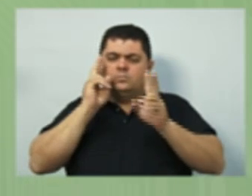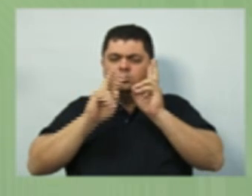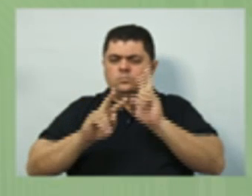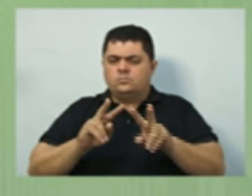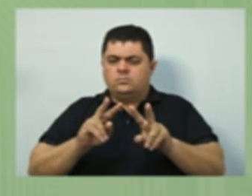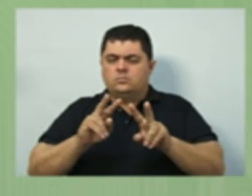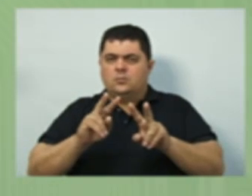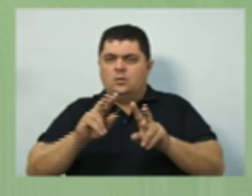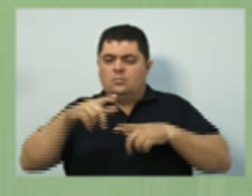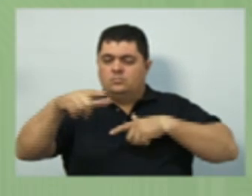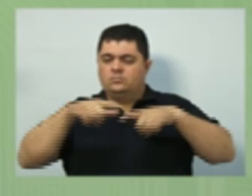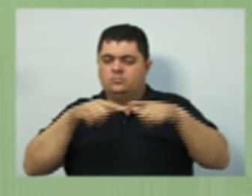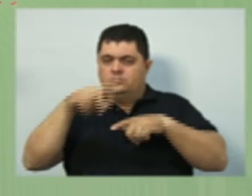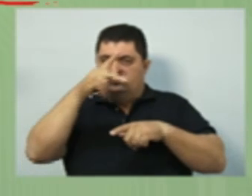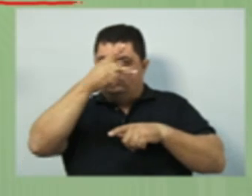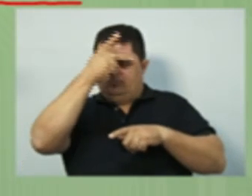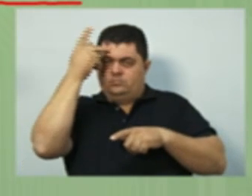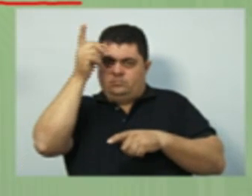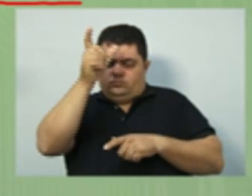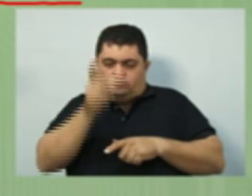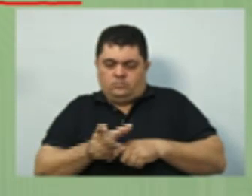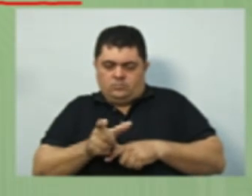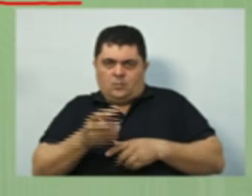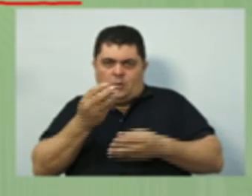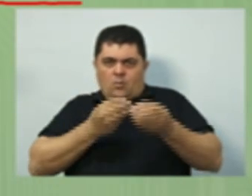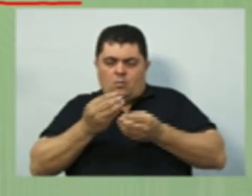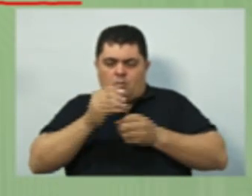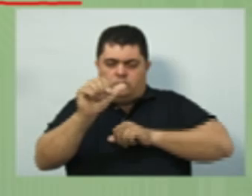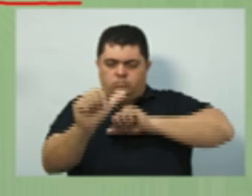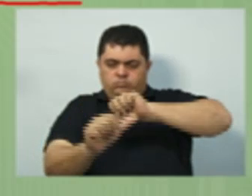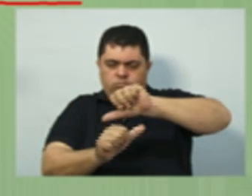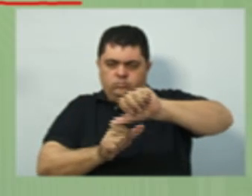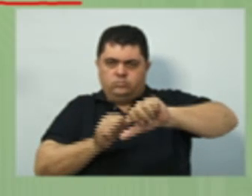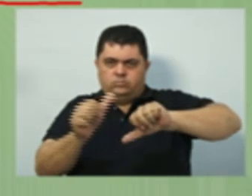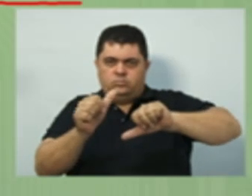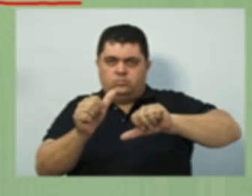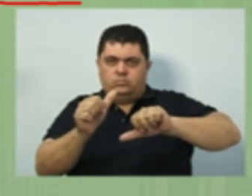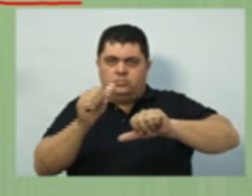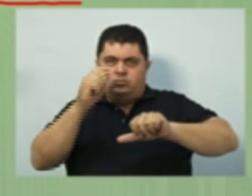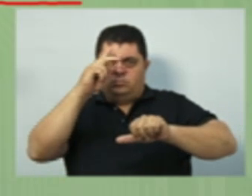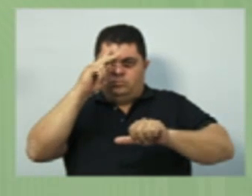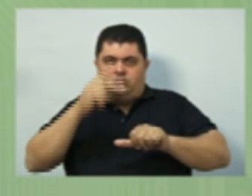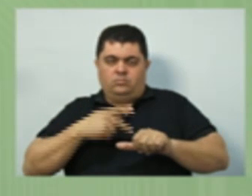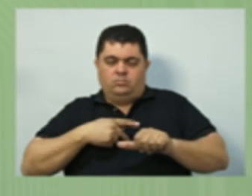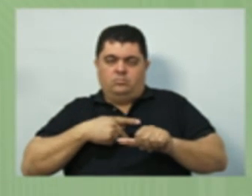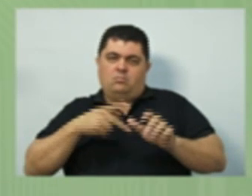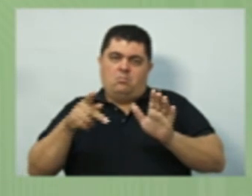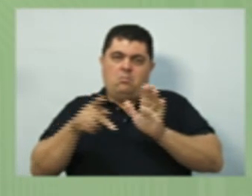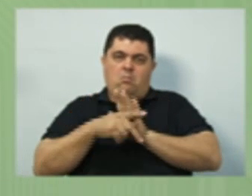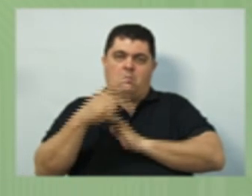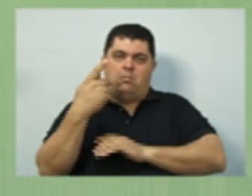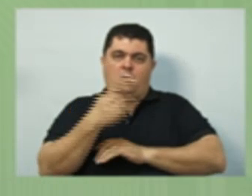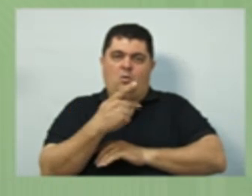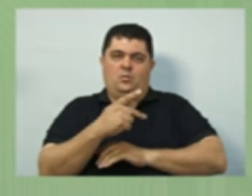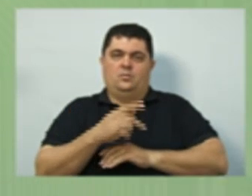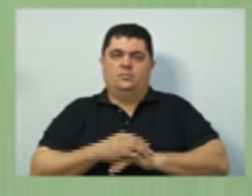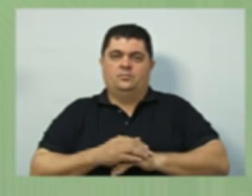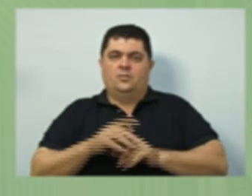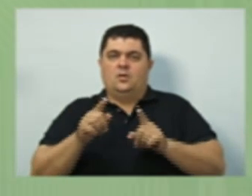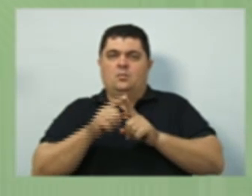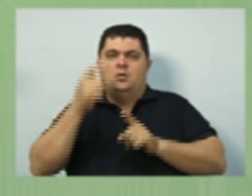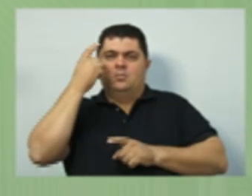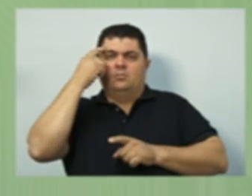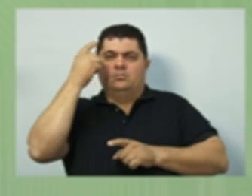o trabalho humano como elemento de transformação intencional da natureza. Iremos refletir